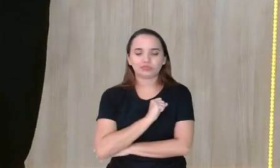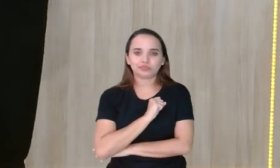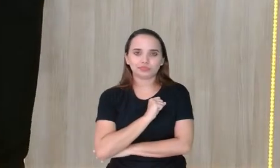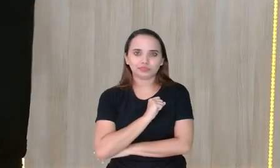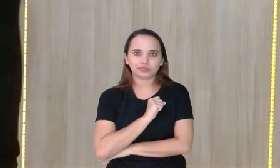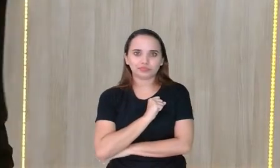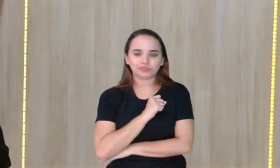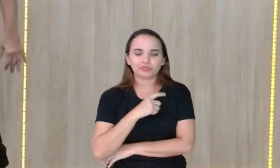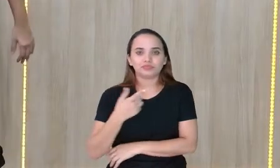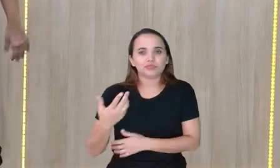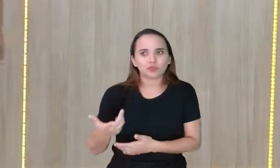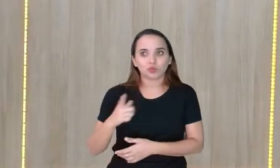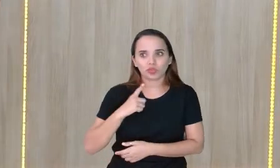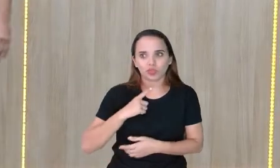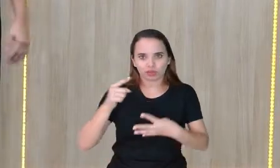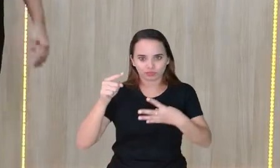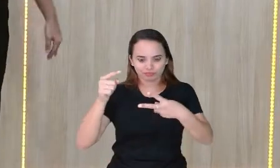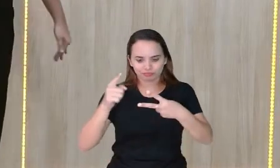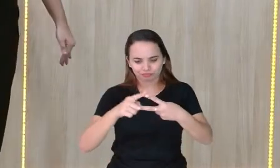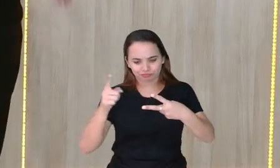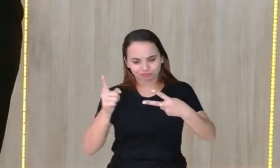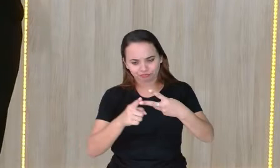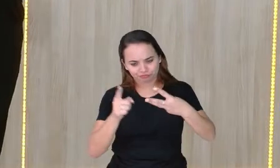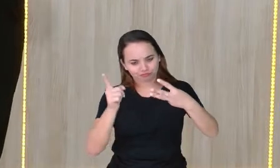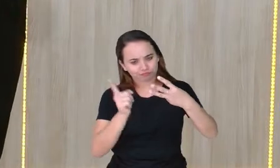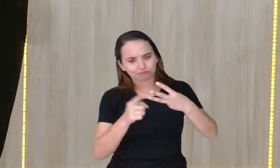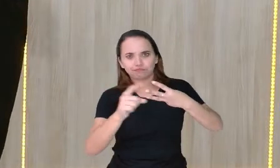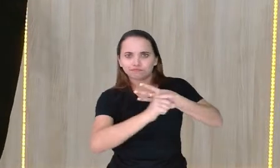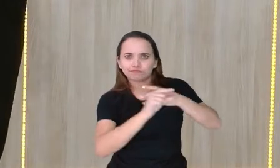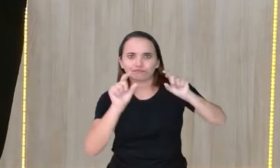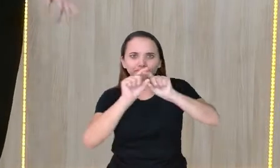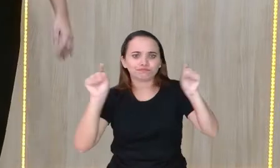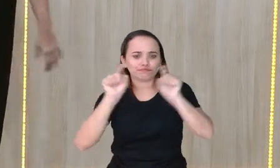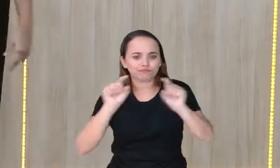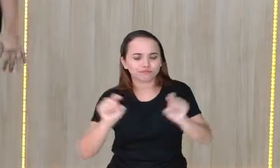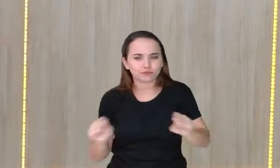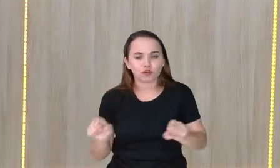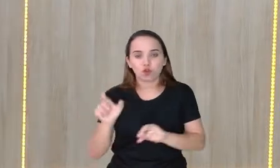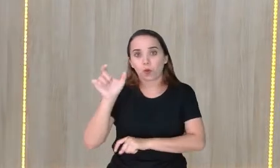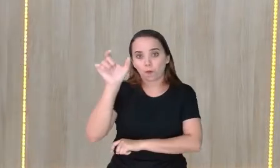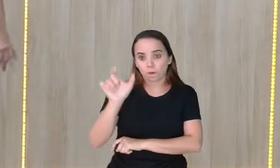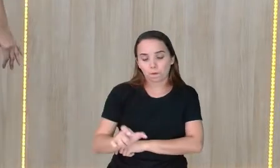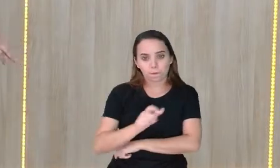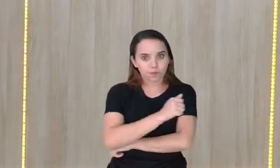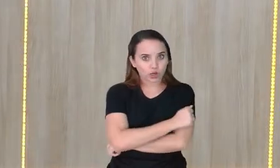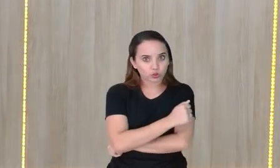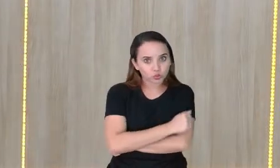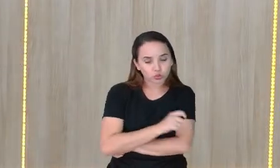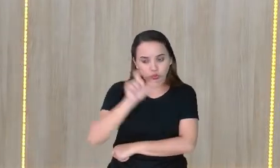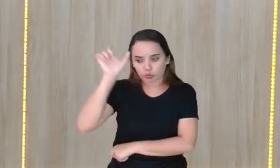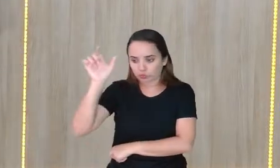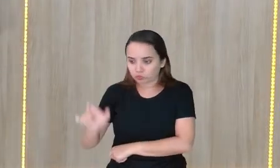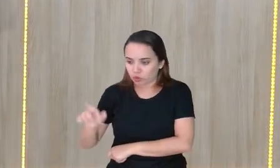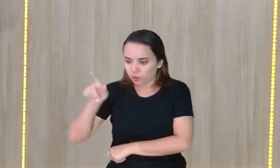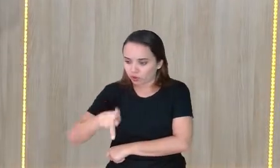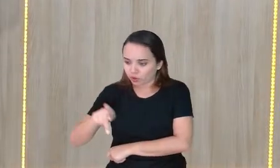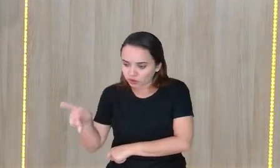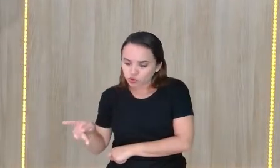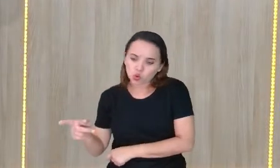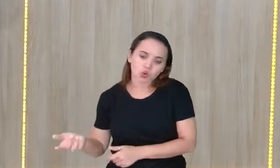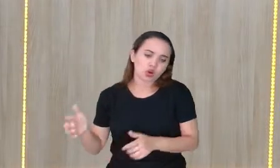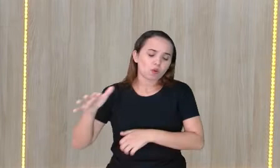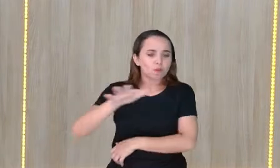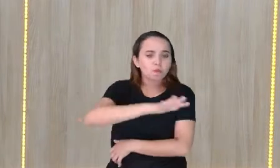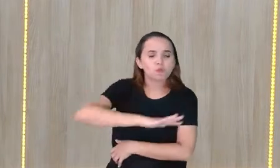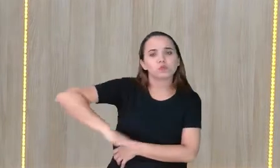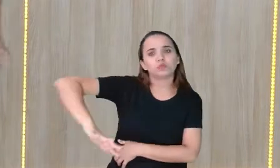gente tem um aluno ou aluna subentendido, uma professora, uma situação de